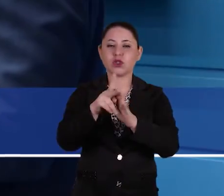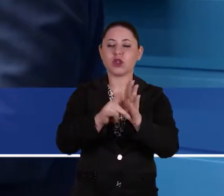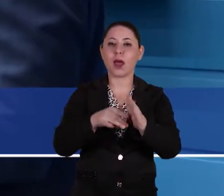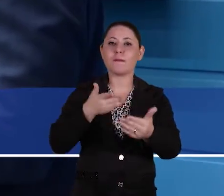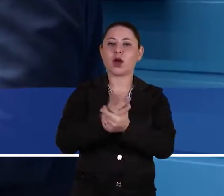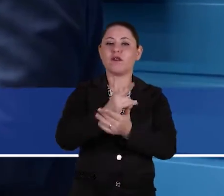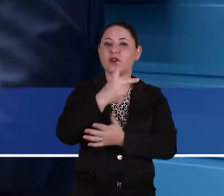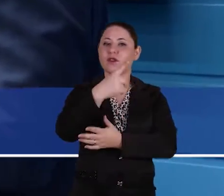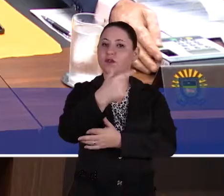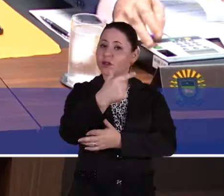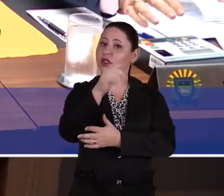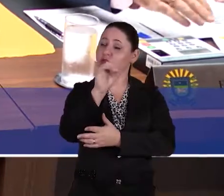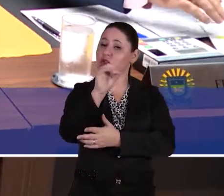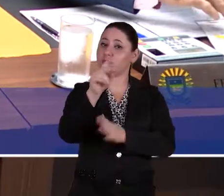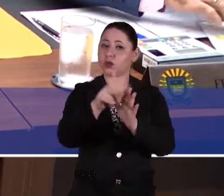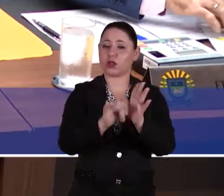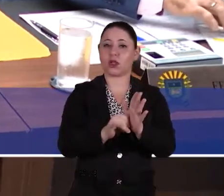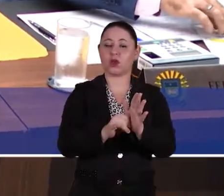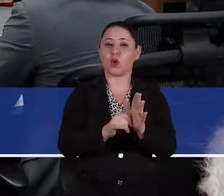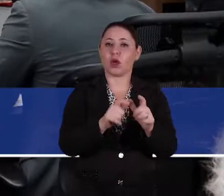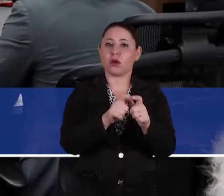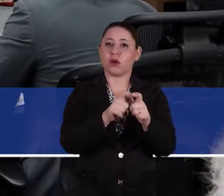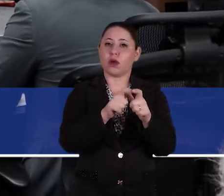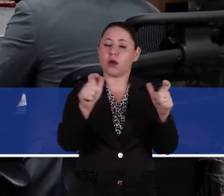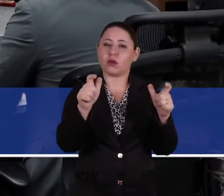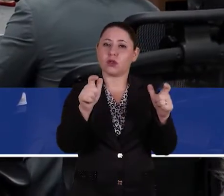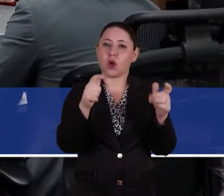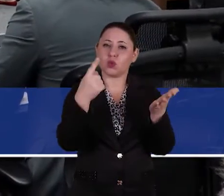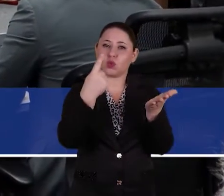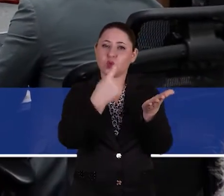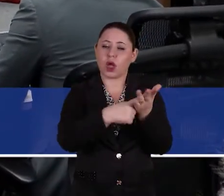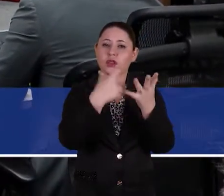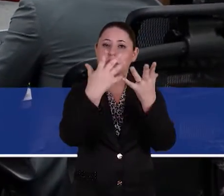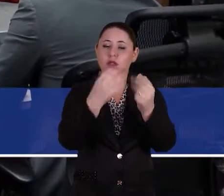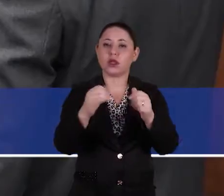votações, os parlamentares aprovaram 20 projetos. Dentre eles estão a